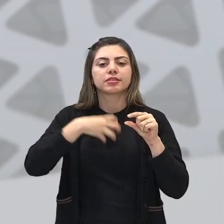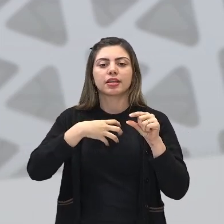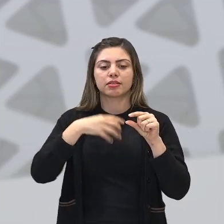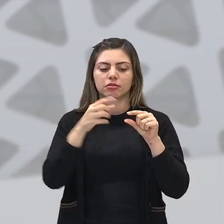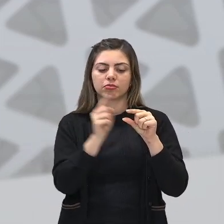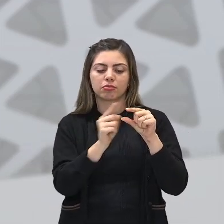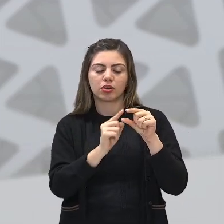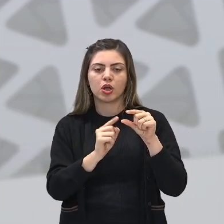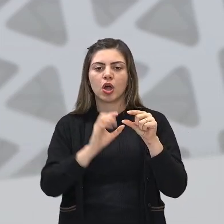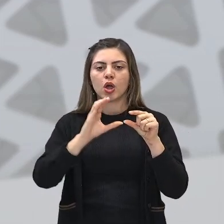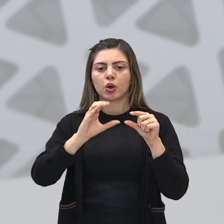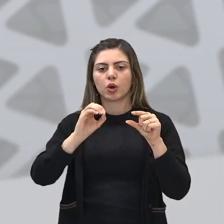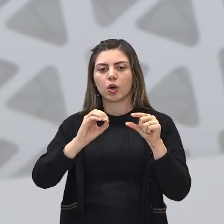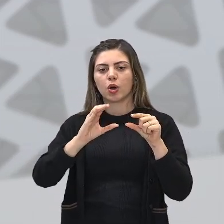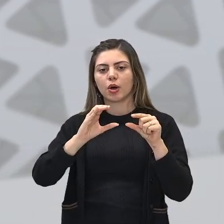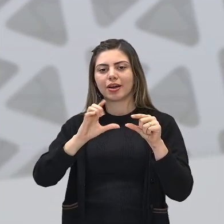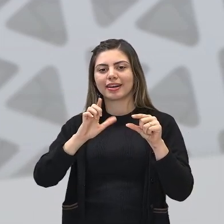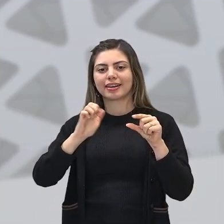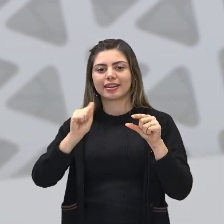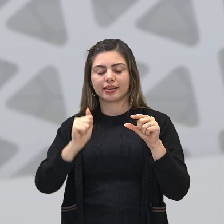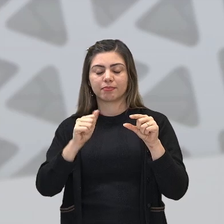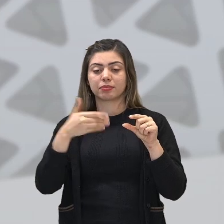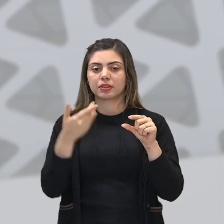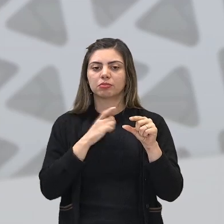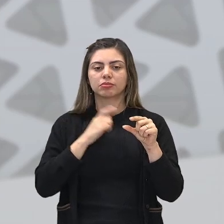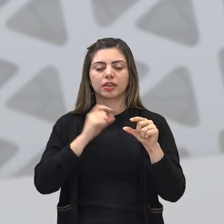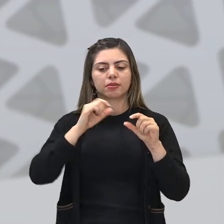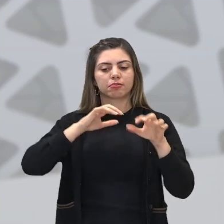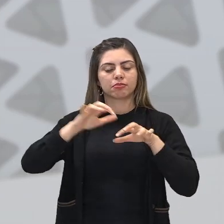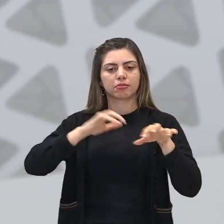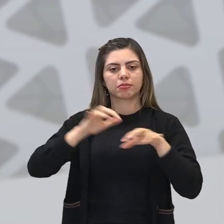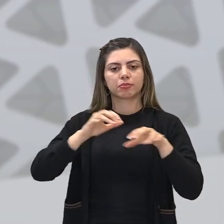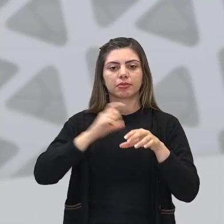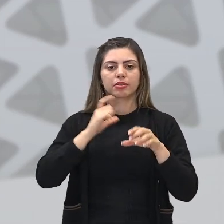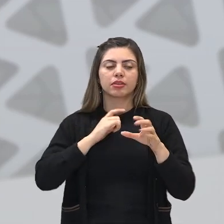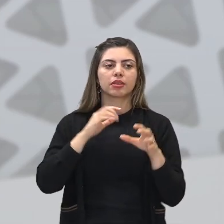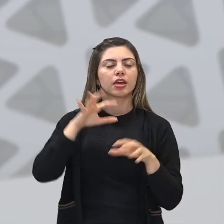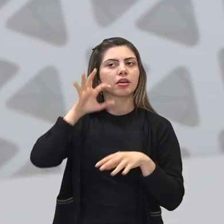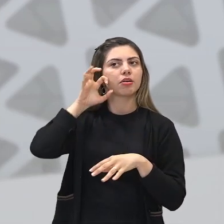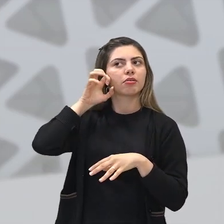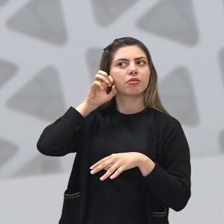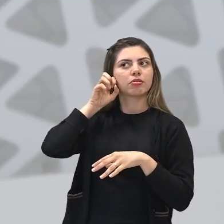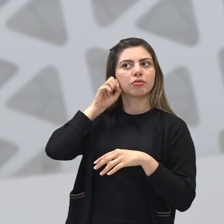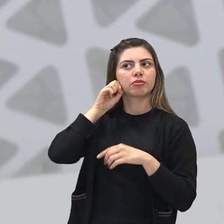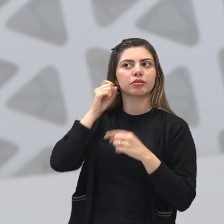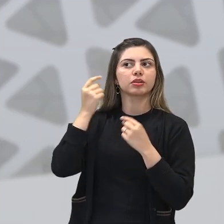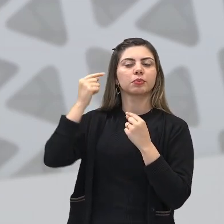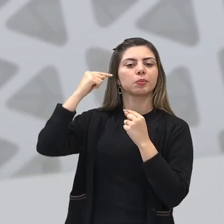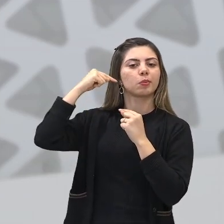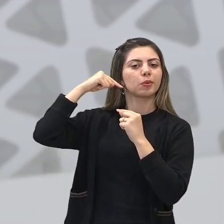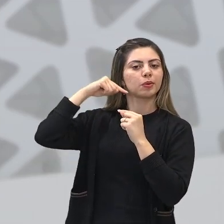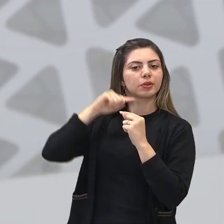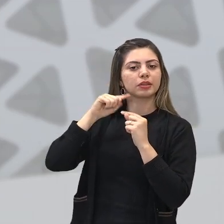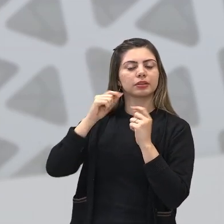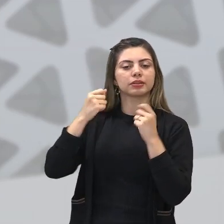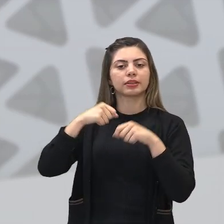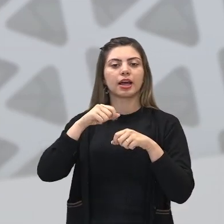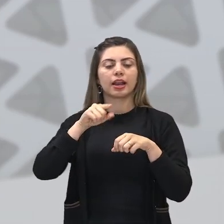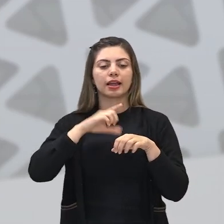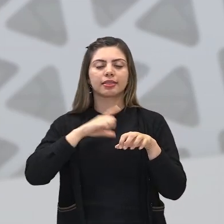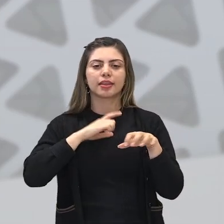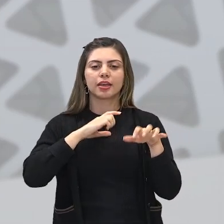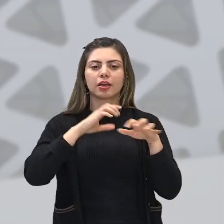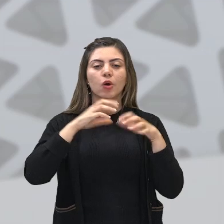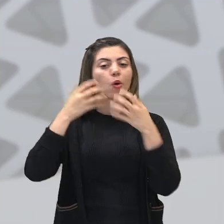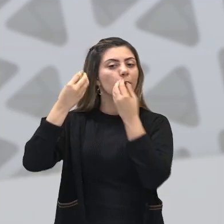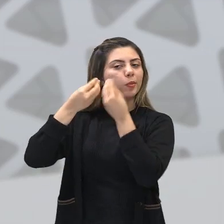cóclea. A cóclea vai passar esses estímulos para o nervo auditivo por sua vez, vai passar os estímulos para